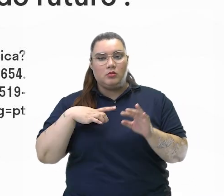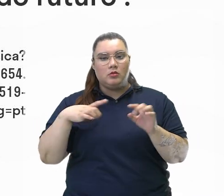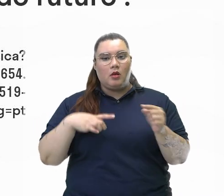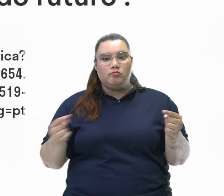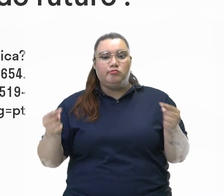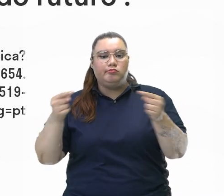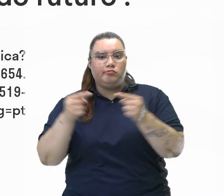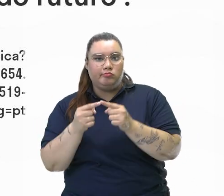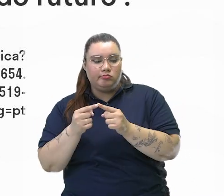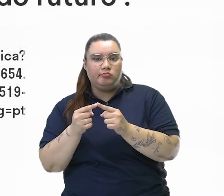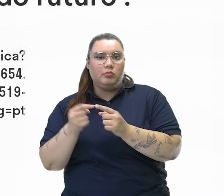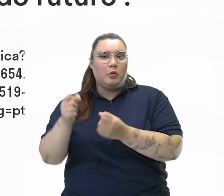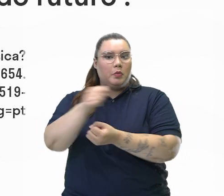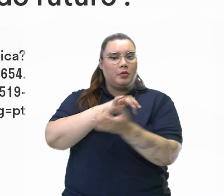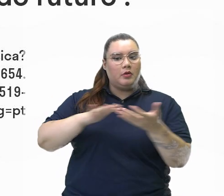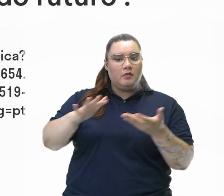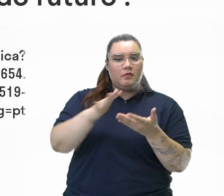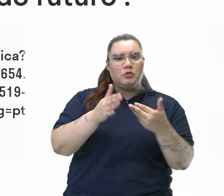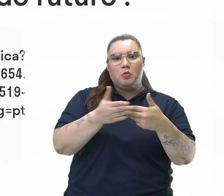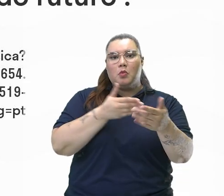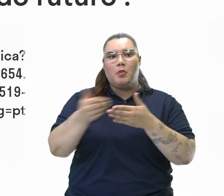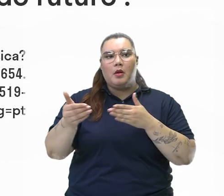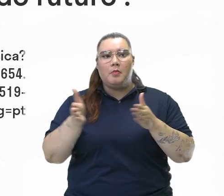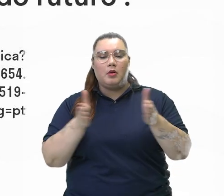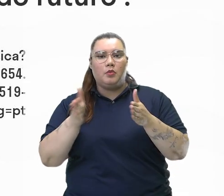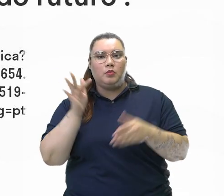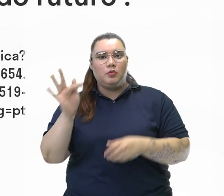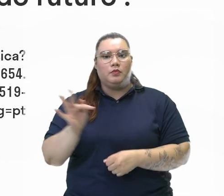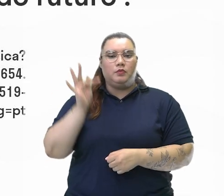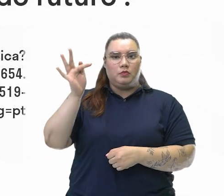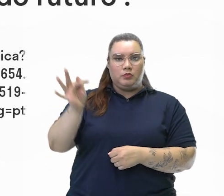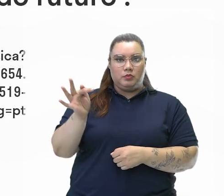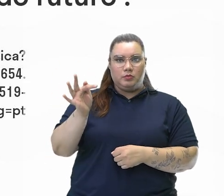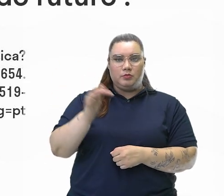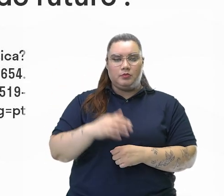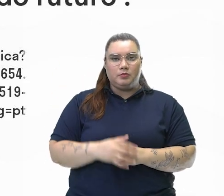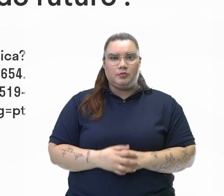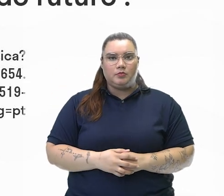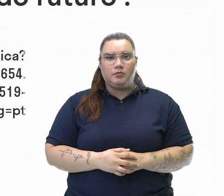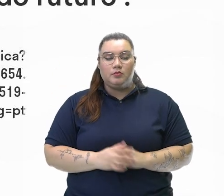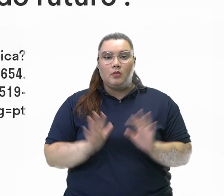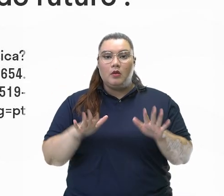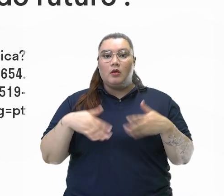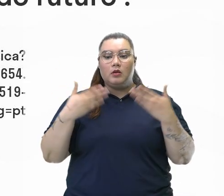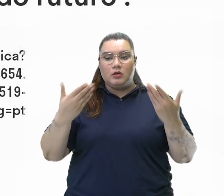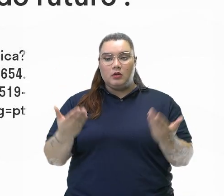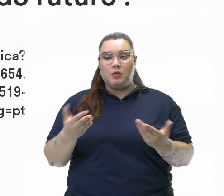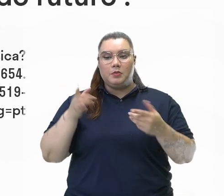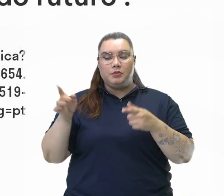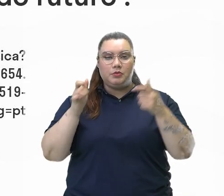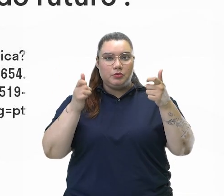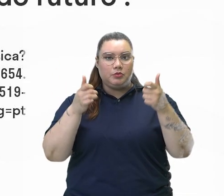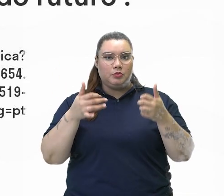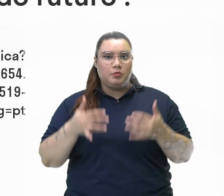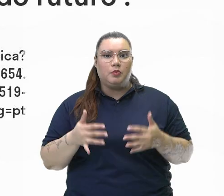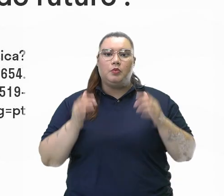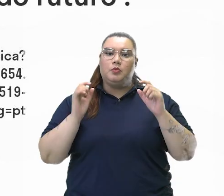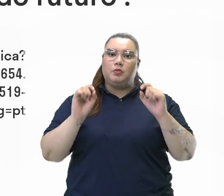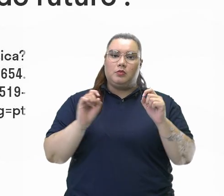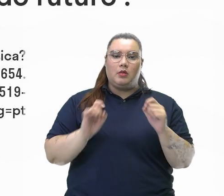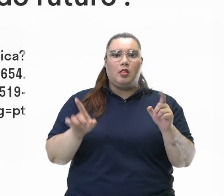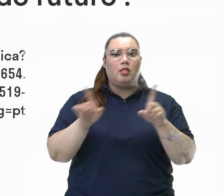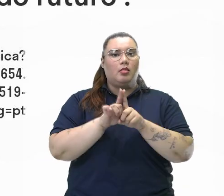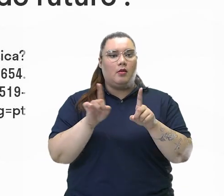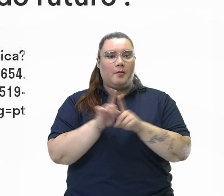o estado do universo em qualquer instante do futuro. Então aí, pessoal, uma